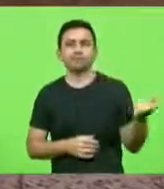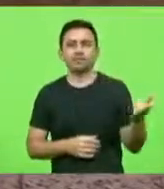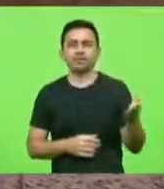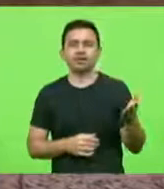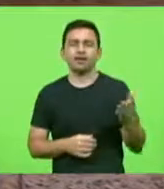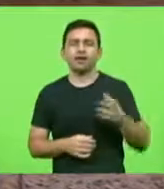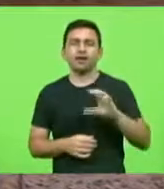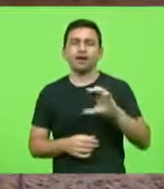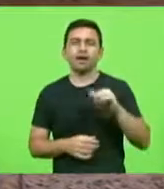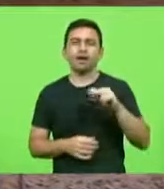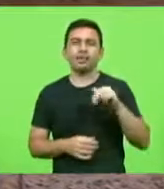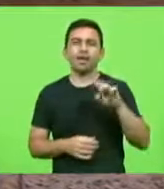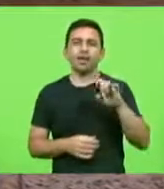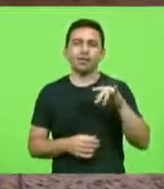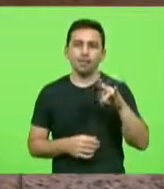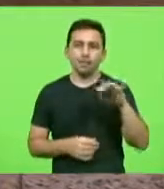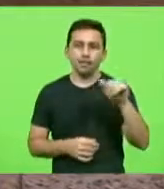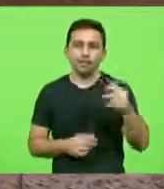Canelinha, vou citar